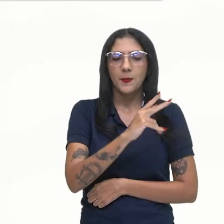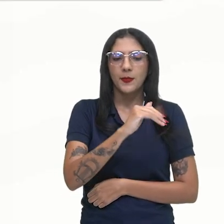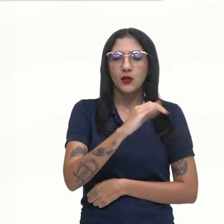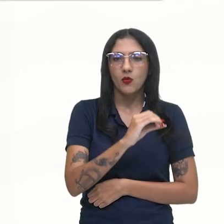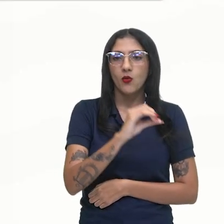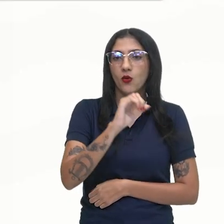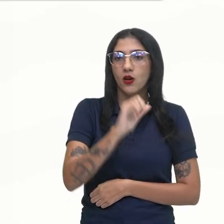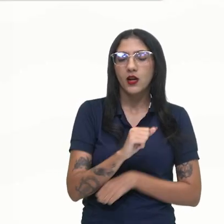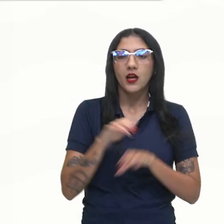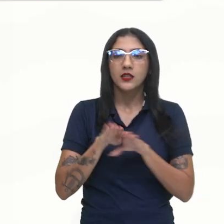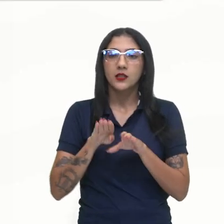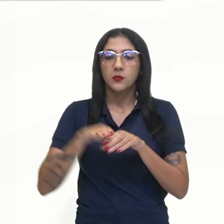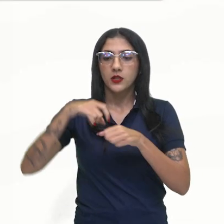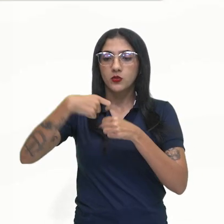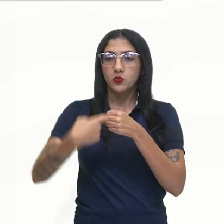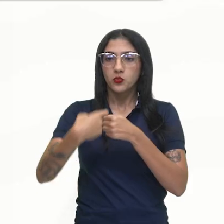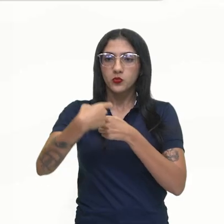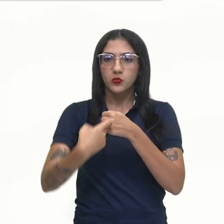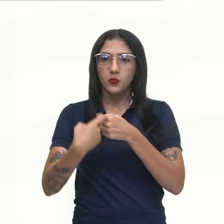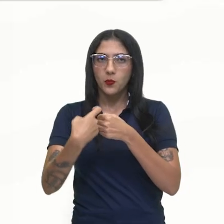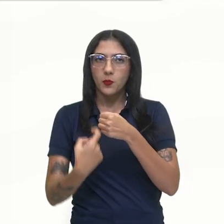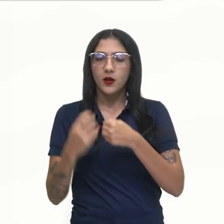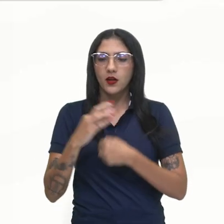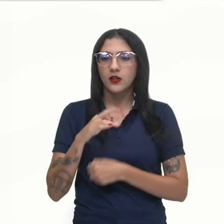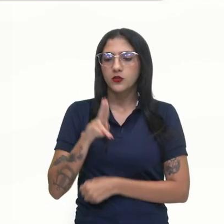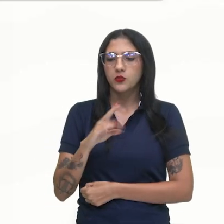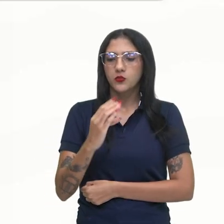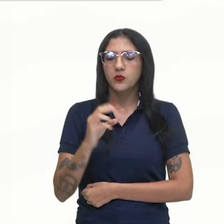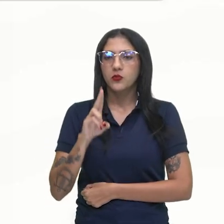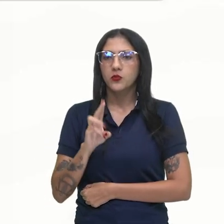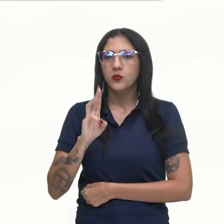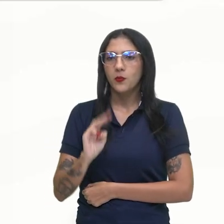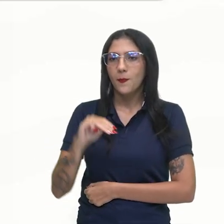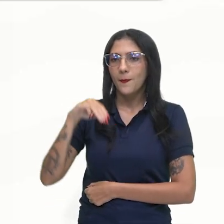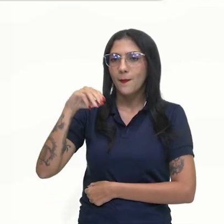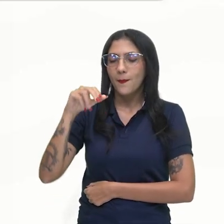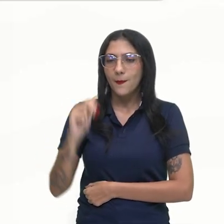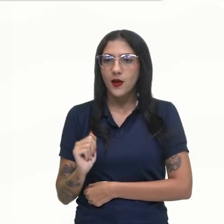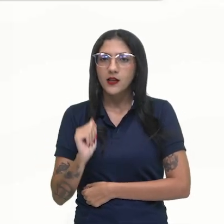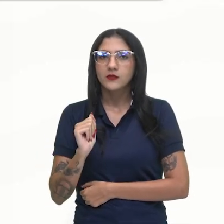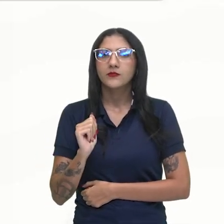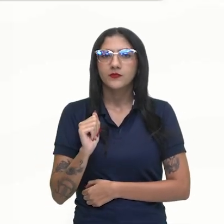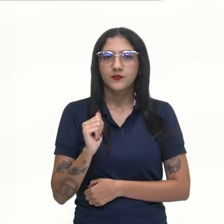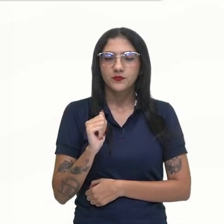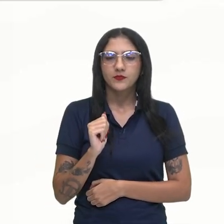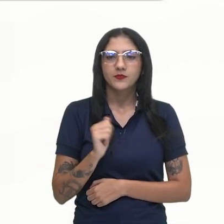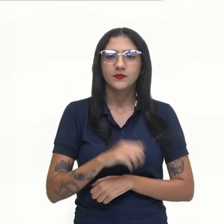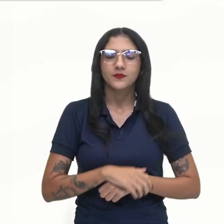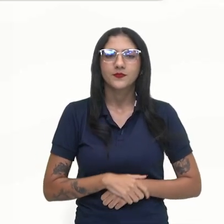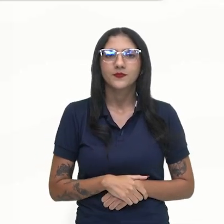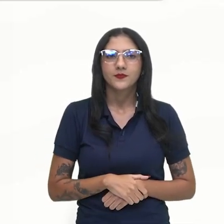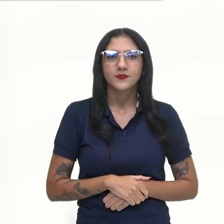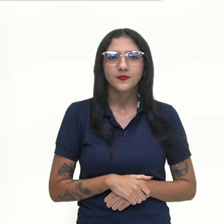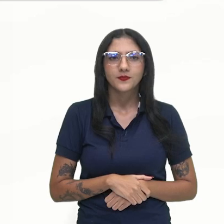tapioca, tucumã é tucumã. Tapioca com tucumã. Aí sim, ó, tapioca with